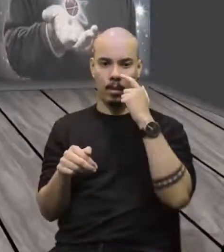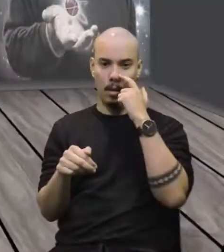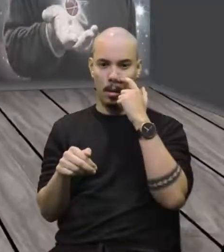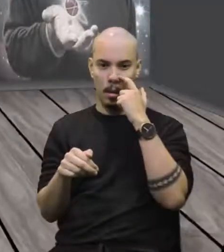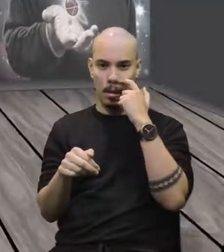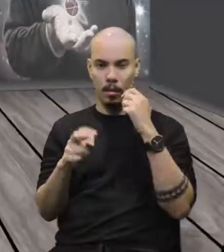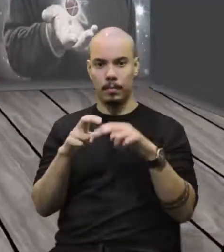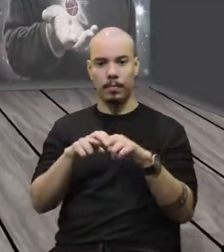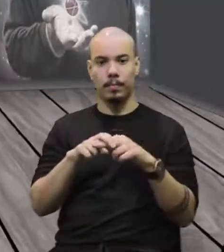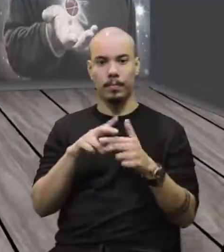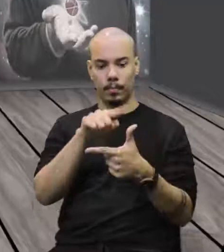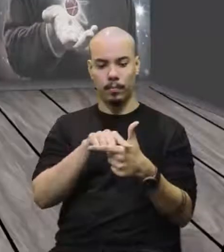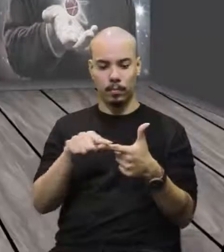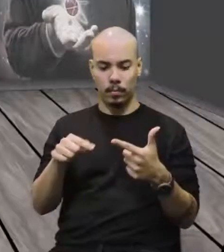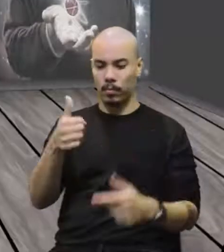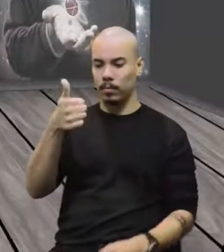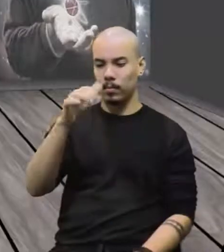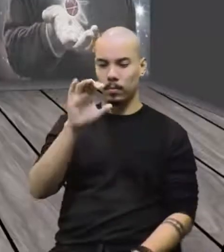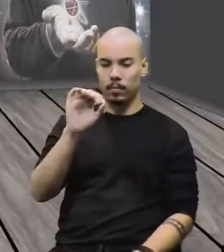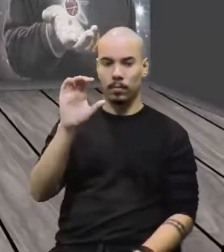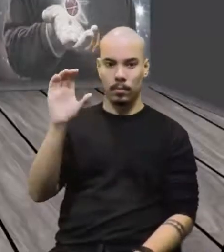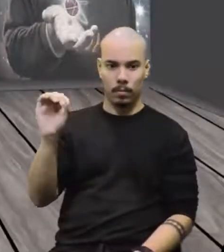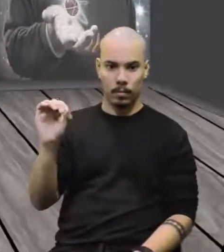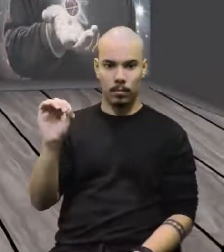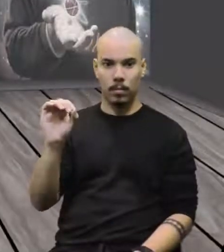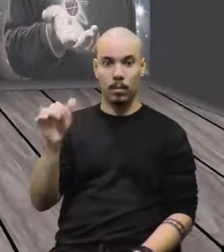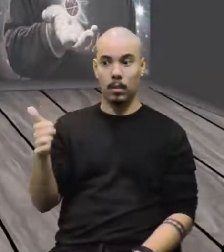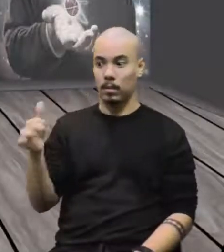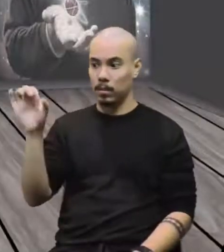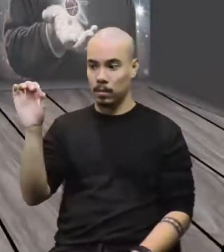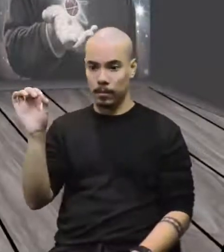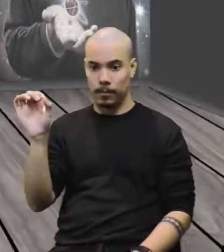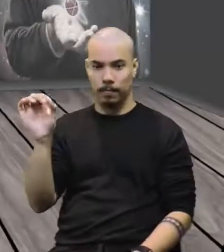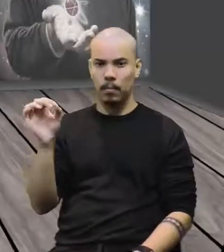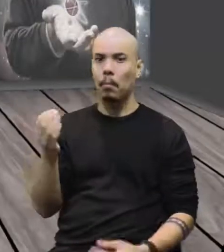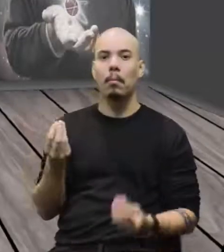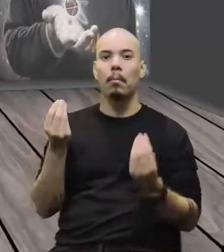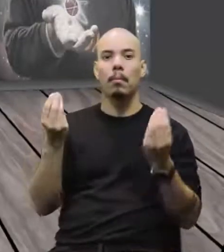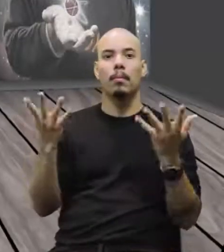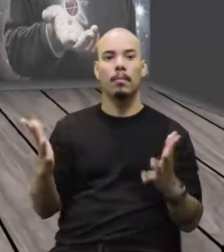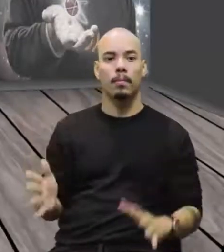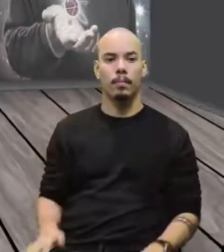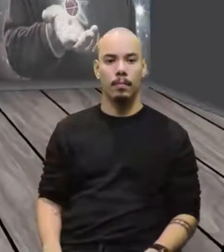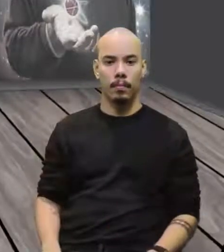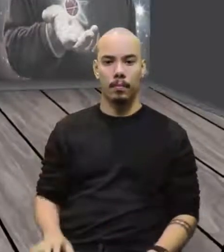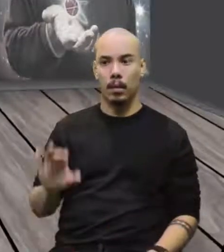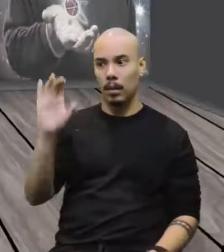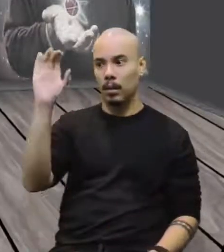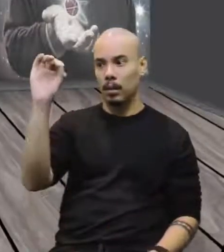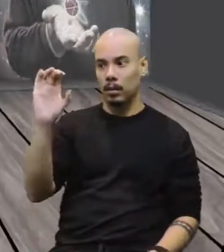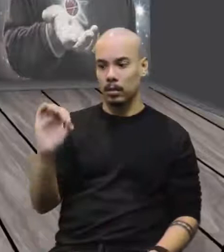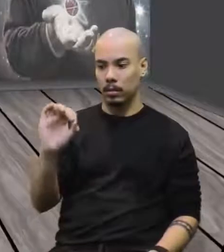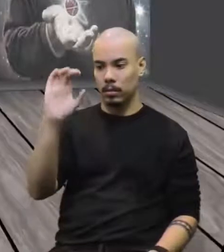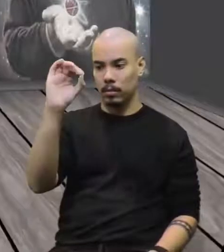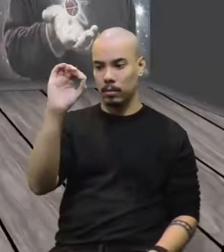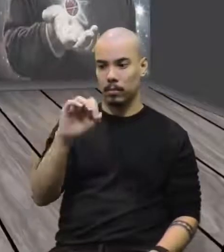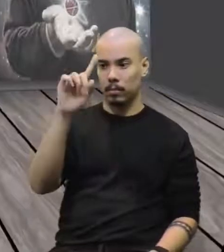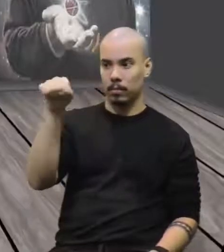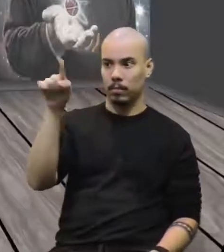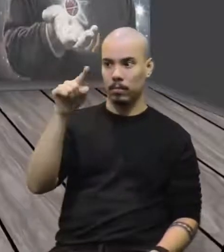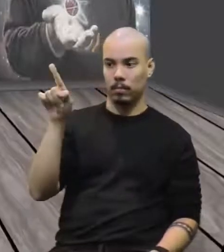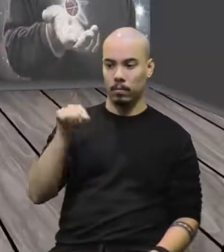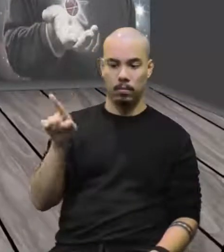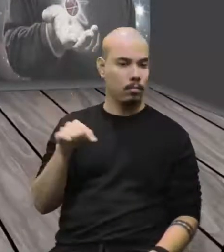dividir, por exemplo, 100 por 10. Para que eu vou fazer? Elimino 0 com 0, já tem o resultado. 10 por 1, mais